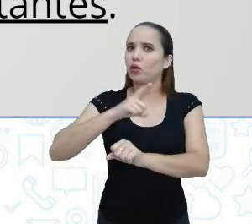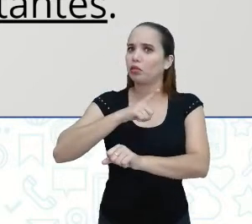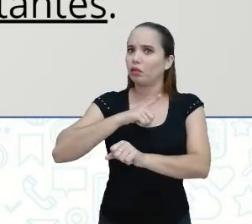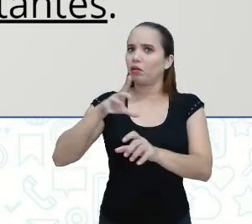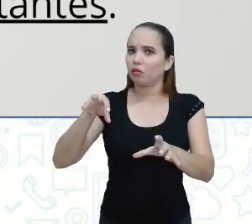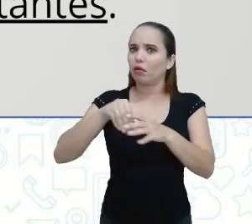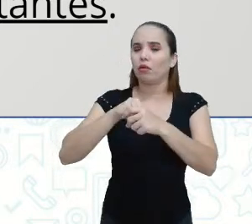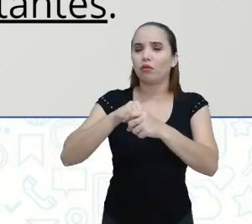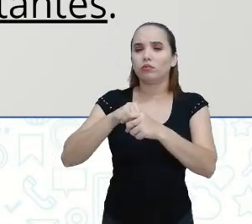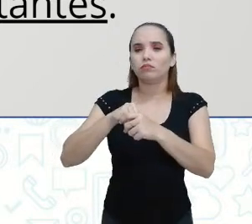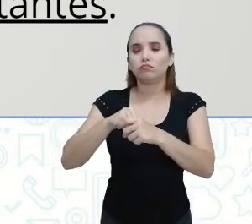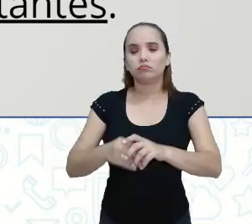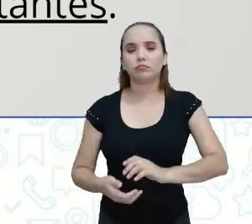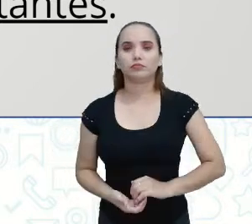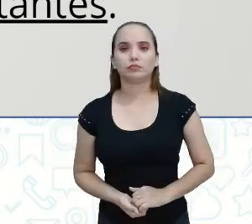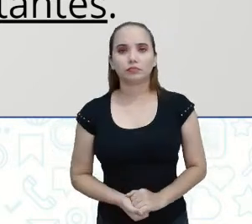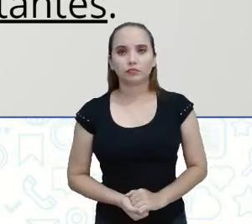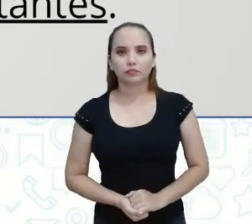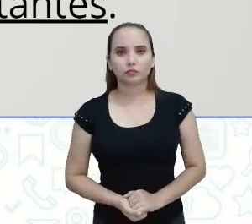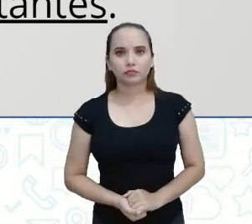subjetivos.